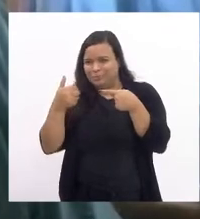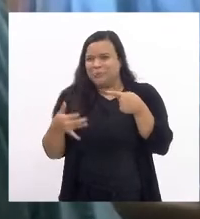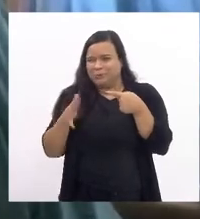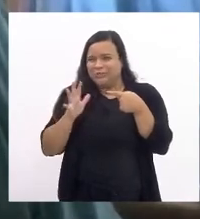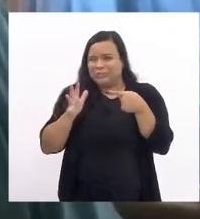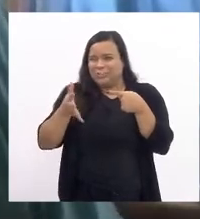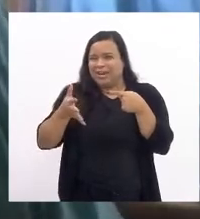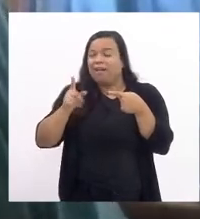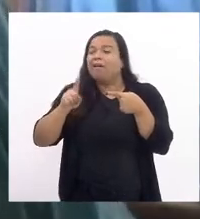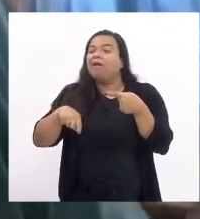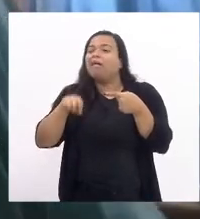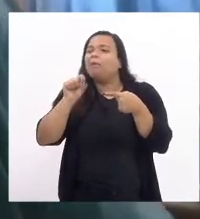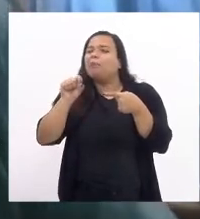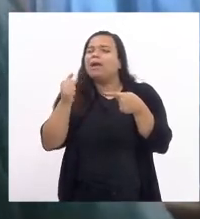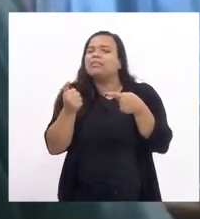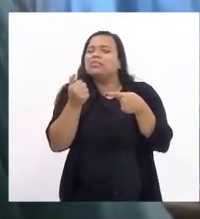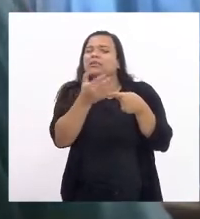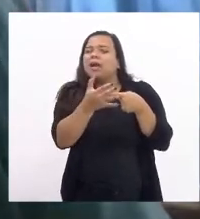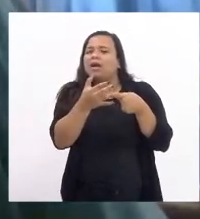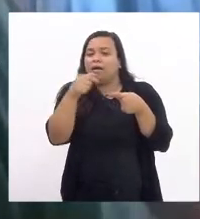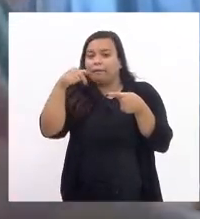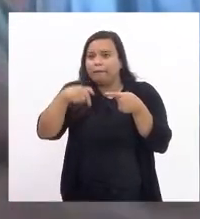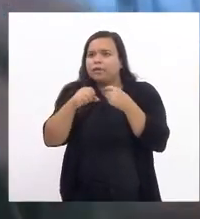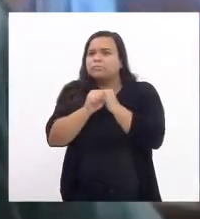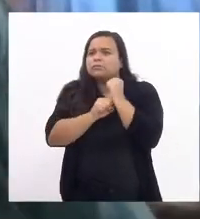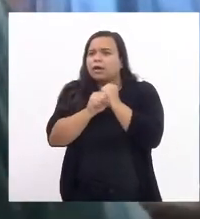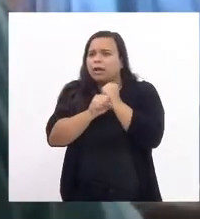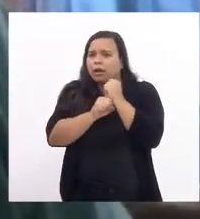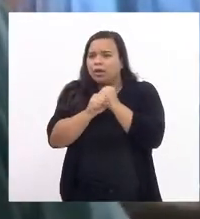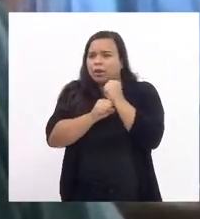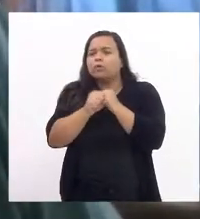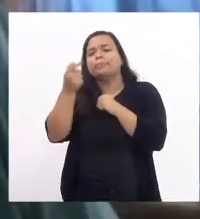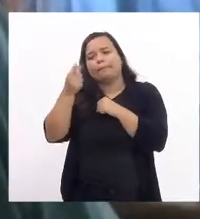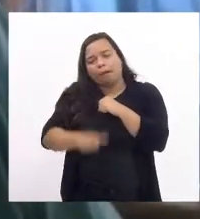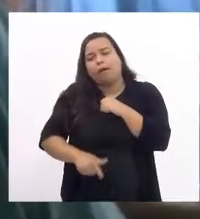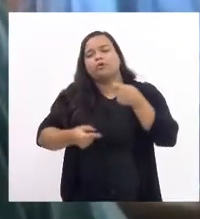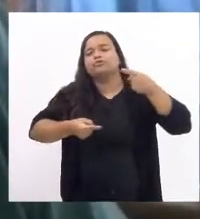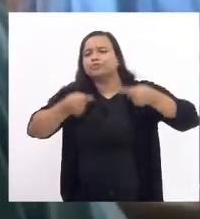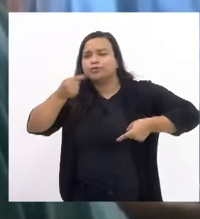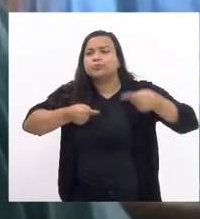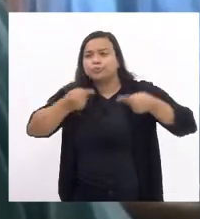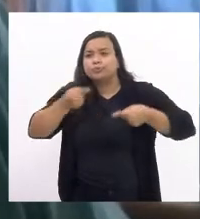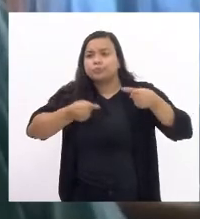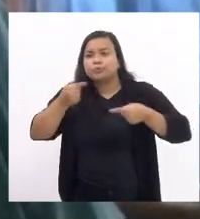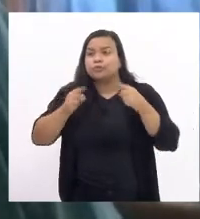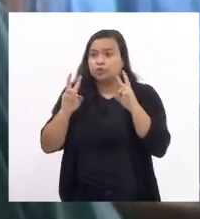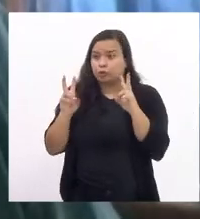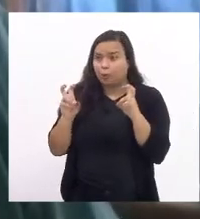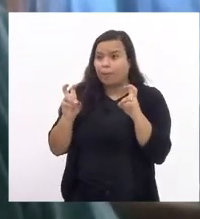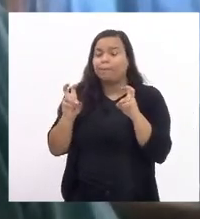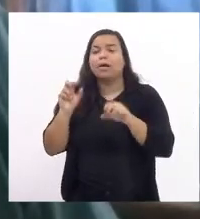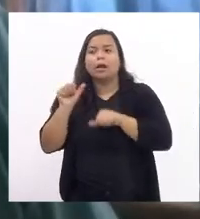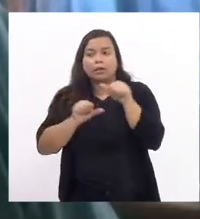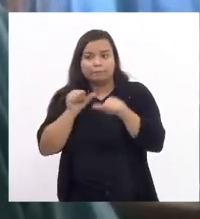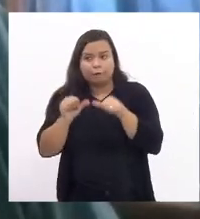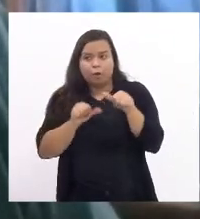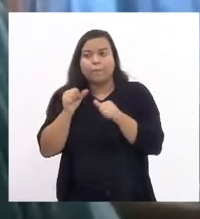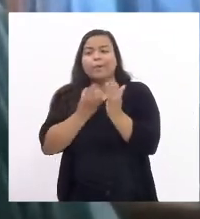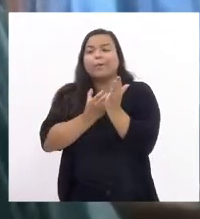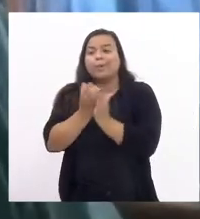ele dá mais este ano para a discussão ampla da reforma curricular do ensino